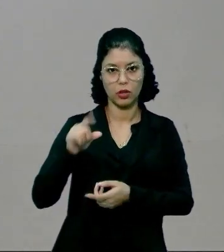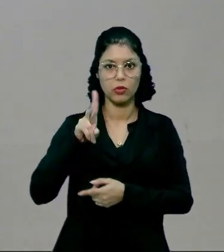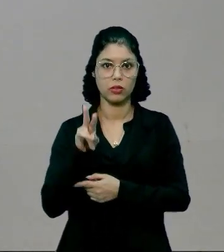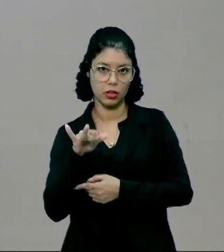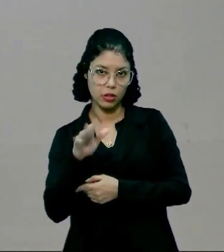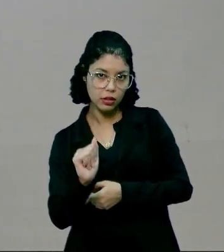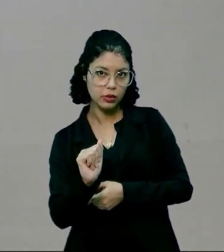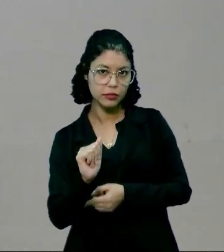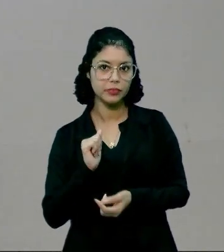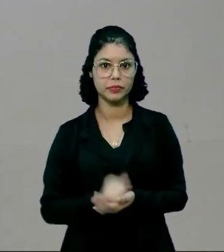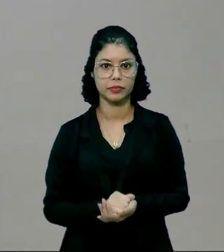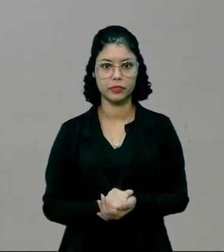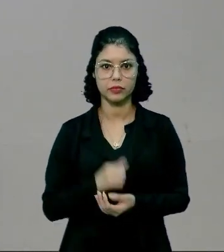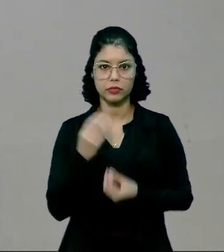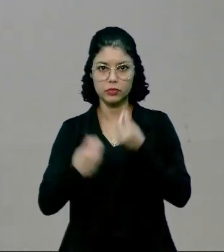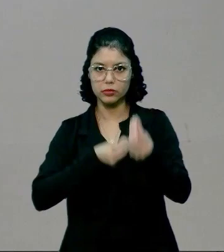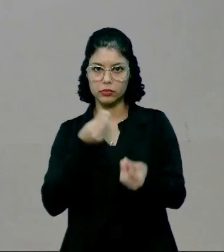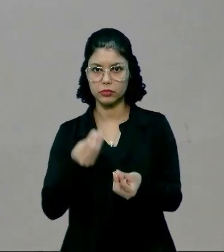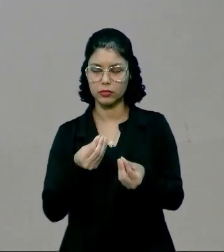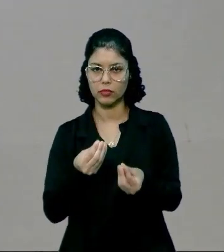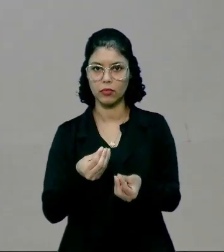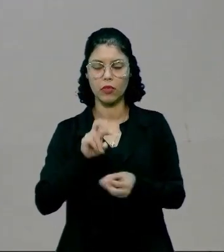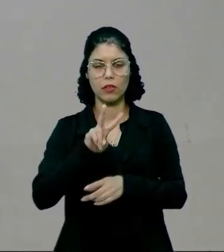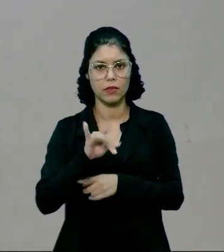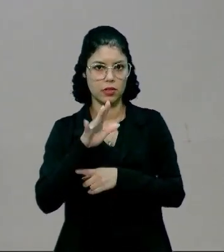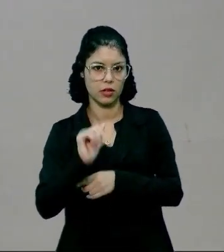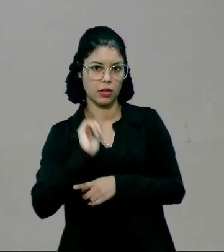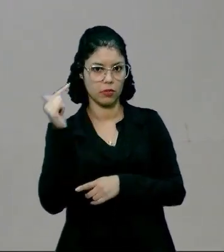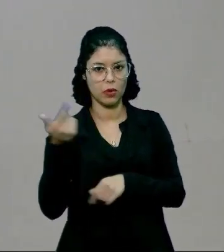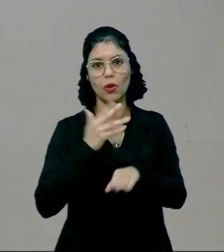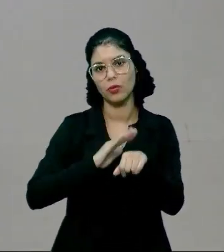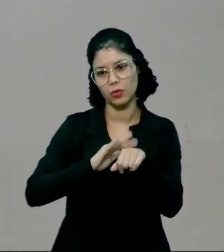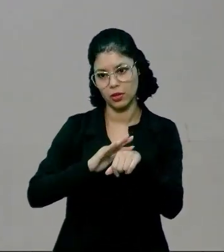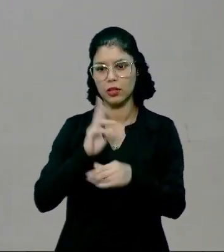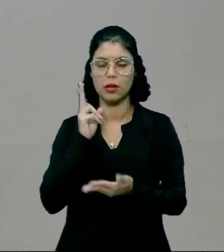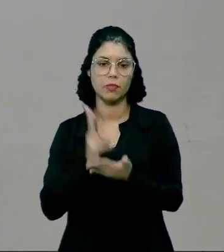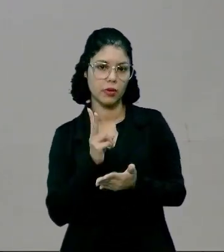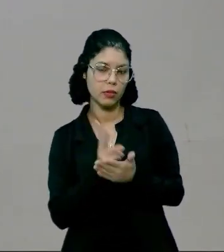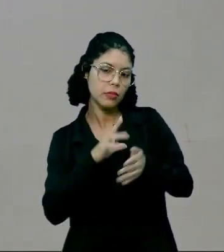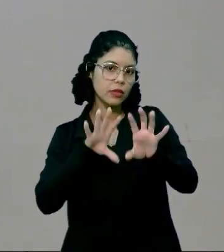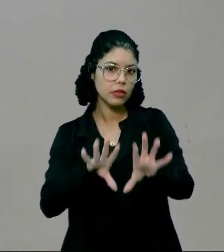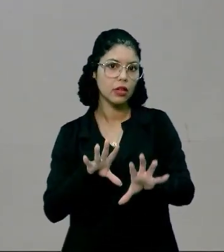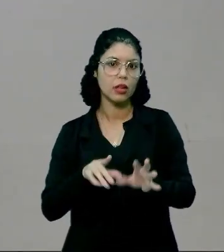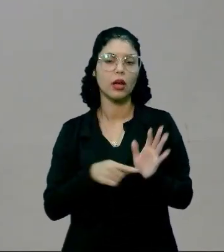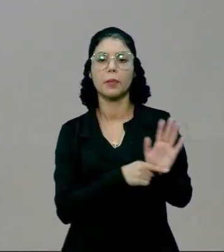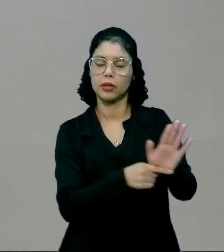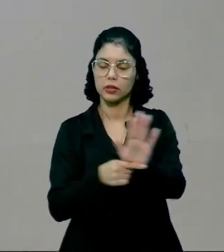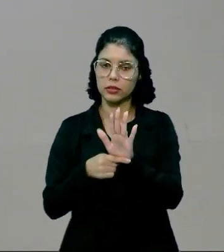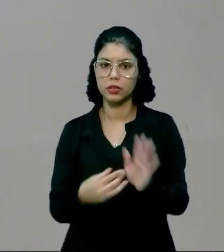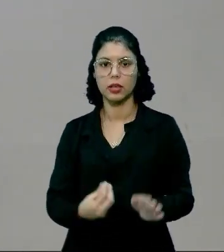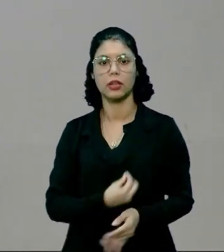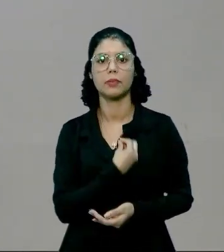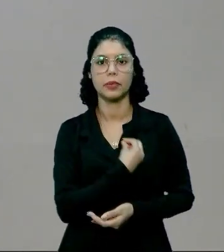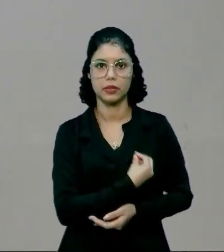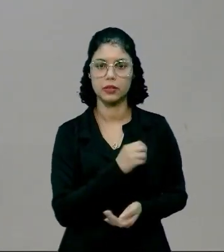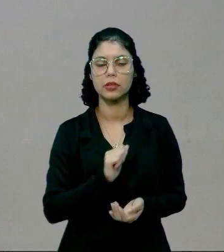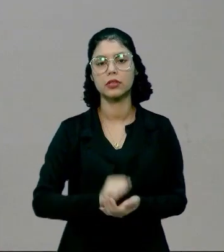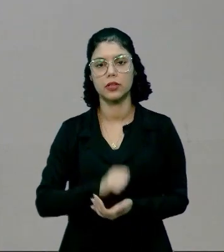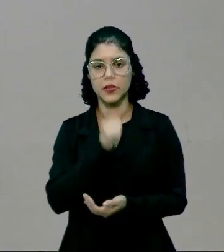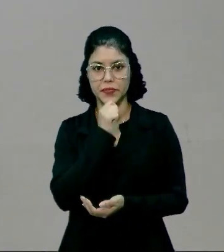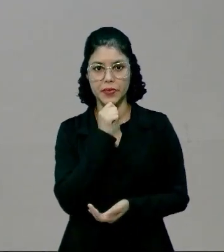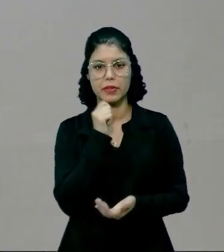delírio como se ele fosse viciado para uma doença, mesmo assim retratando, apresentando essa